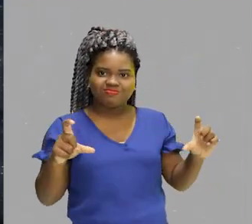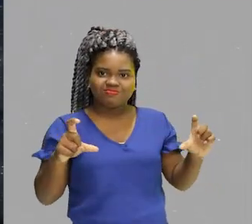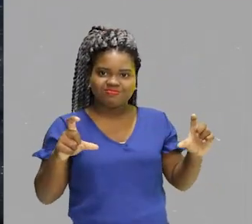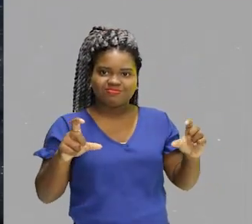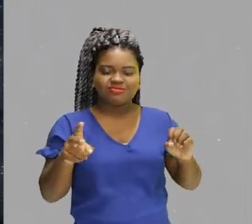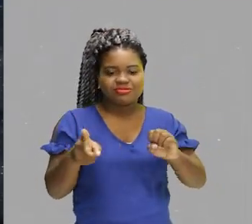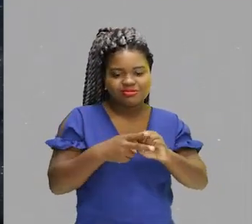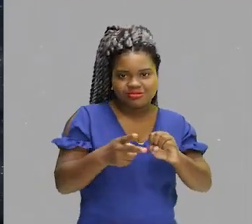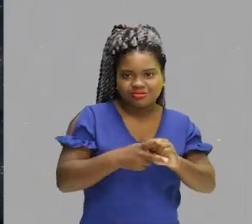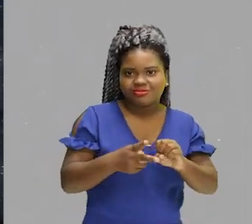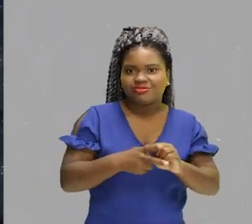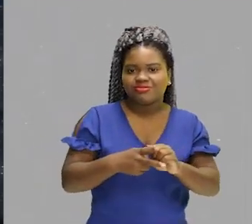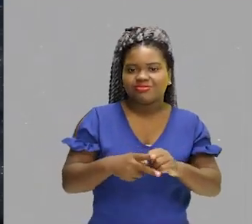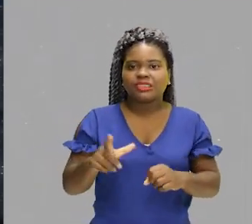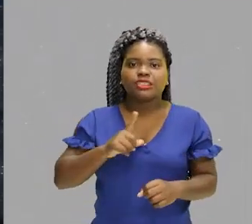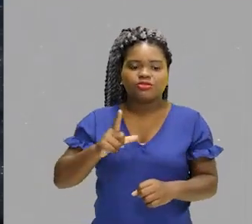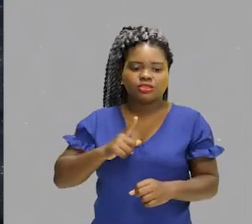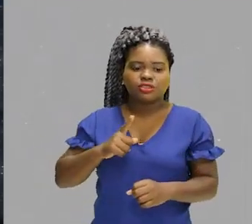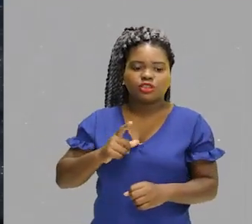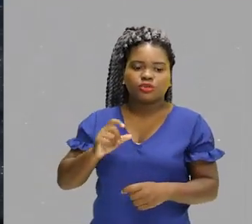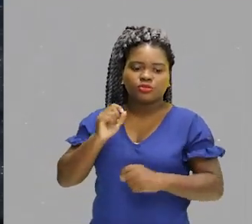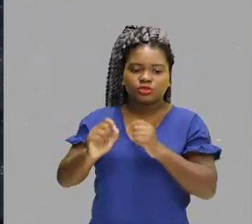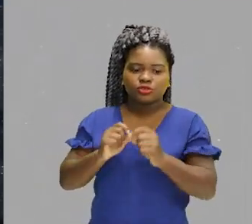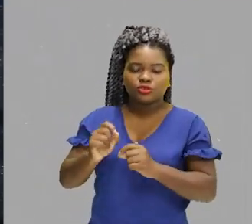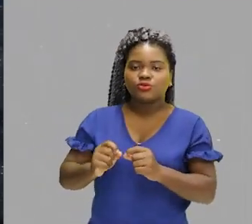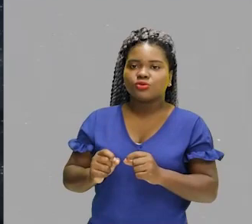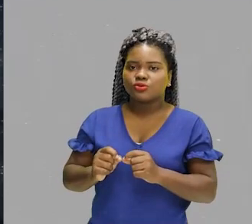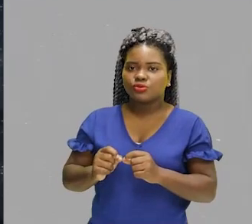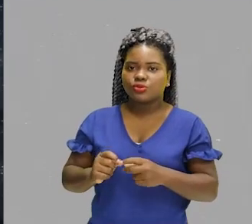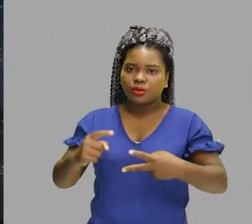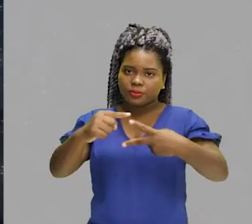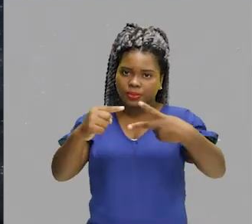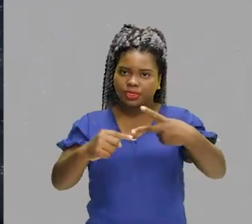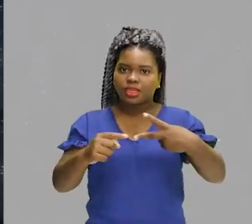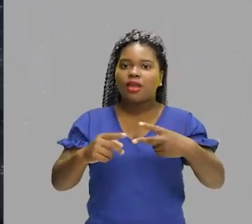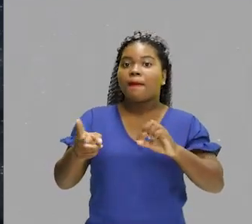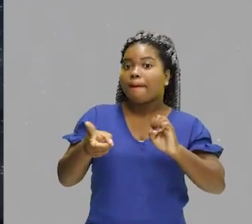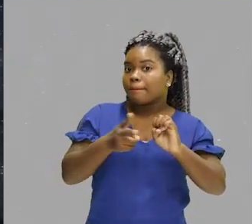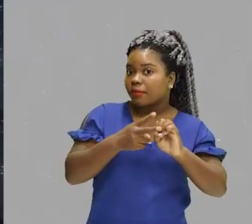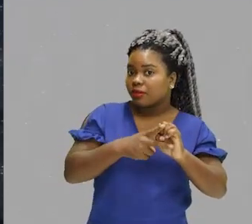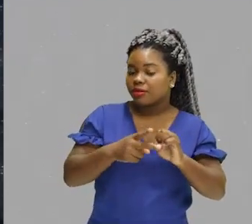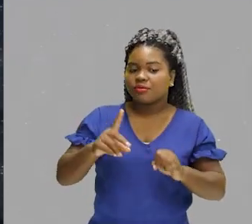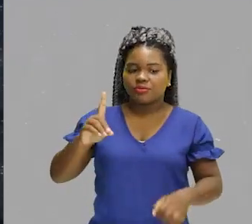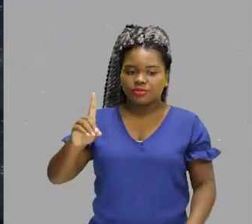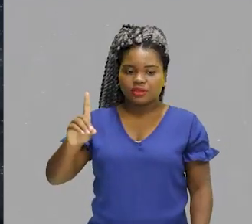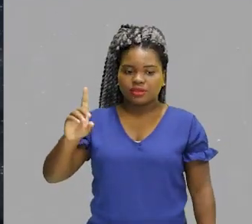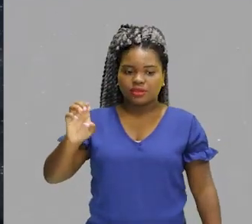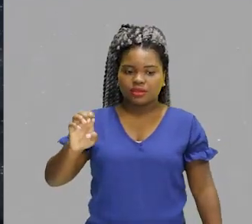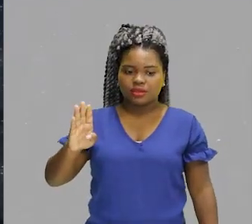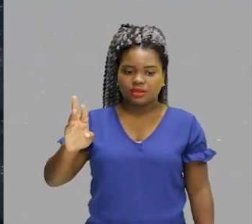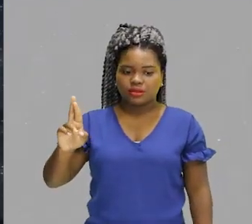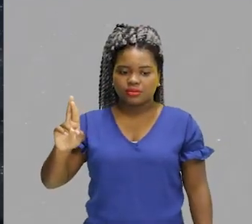se destacam deber e tener. São os verbos que se destacam dentro